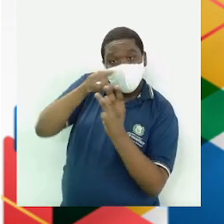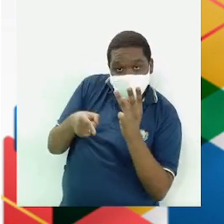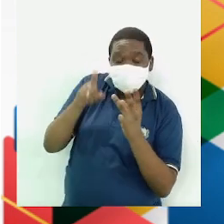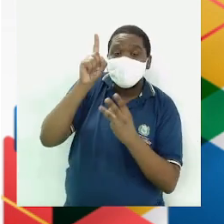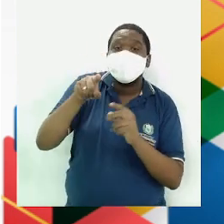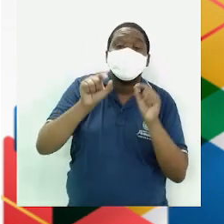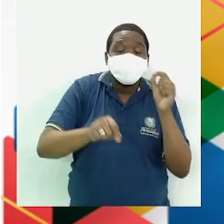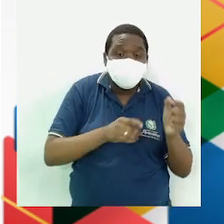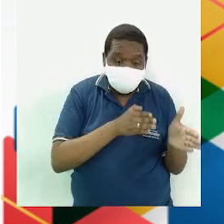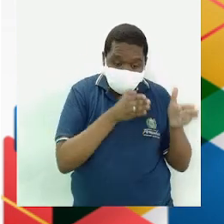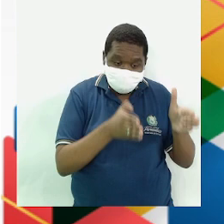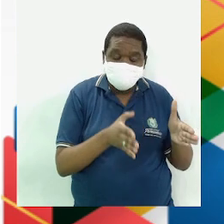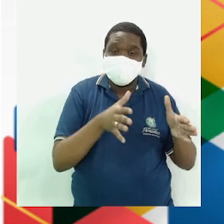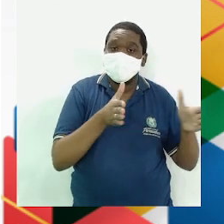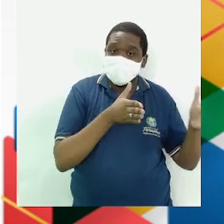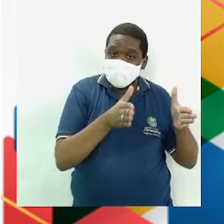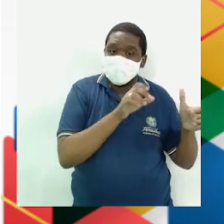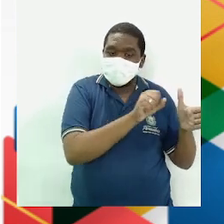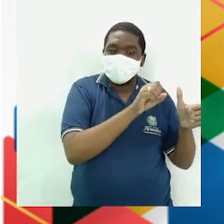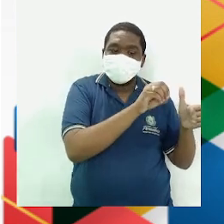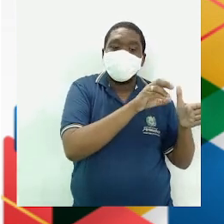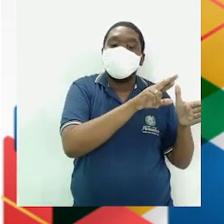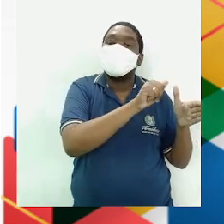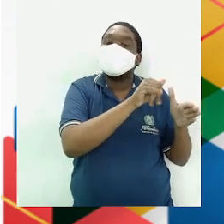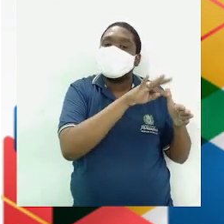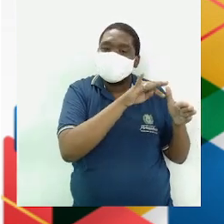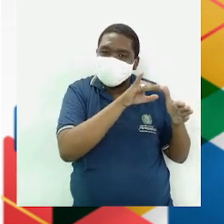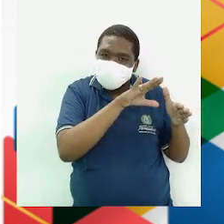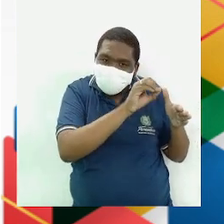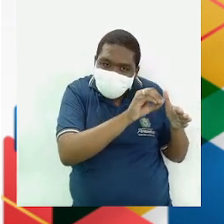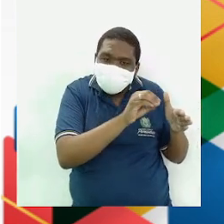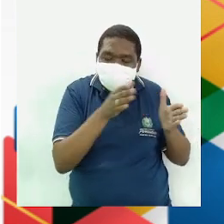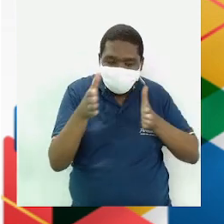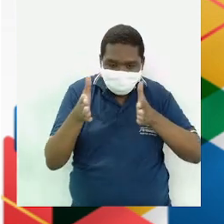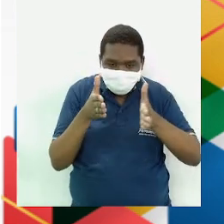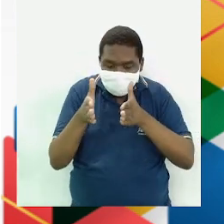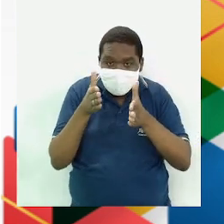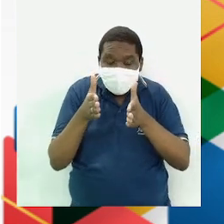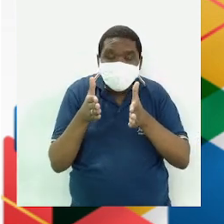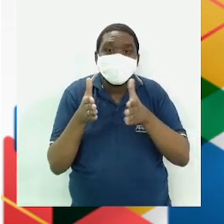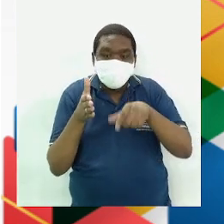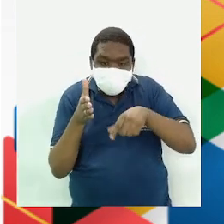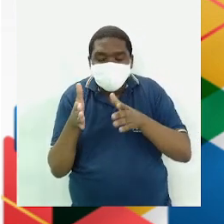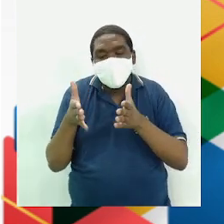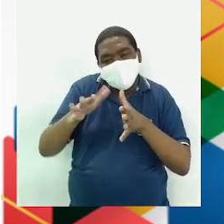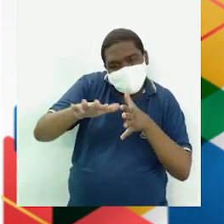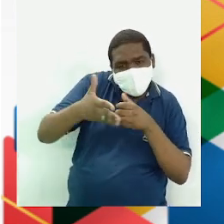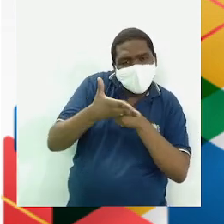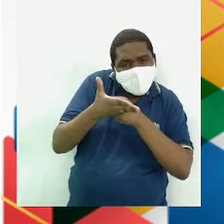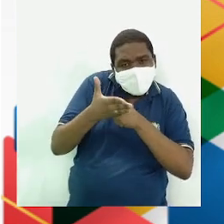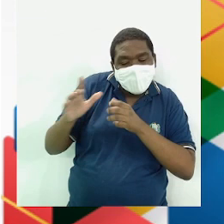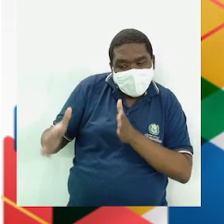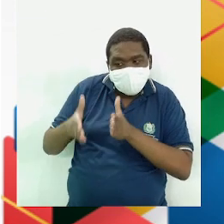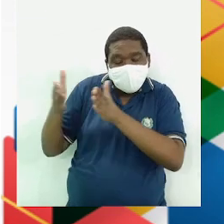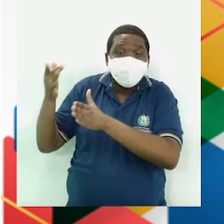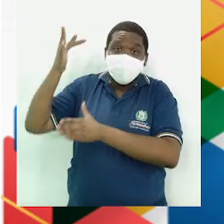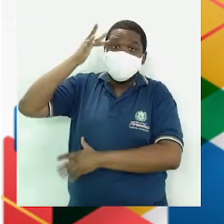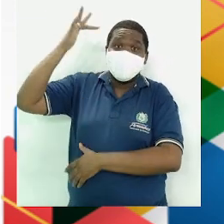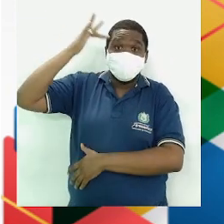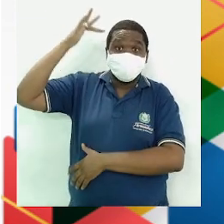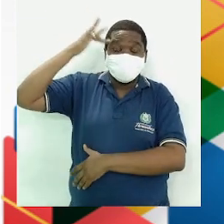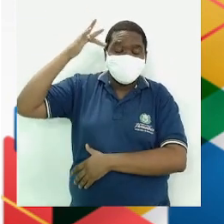o chamado período intermediário e o período de maturidade. O que seria o